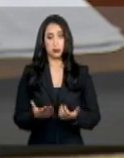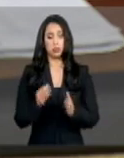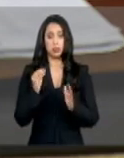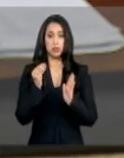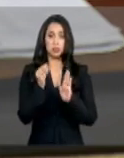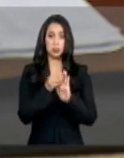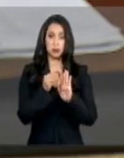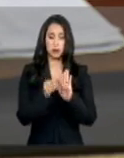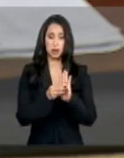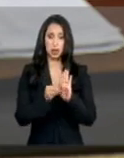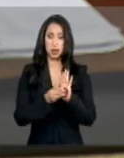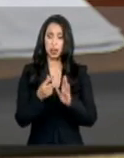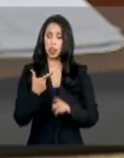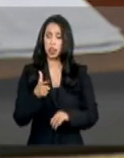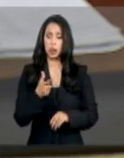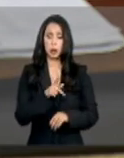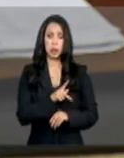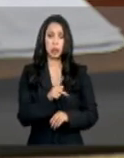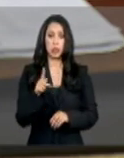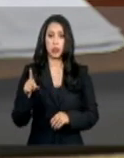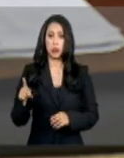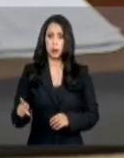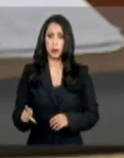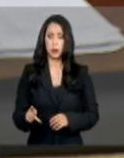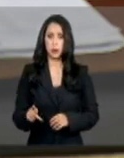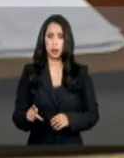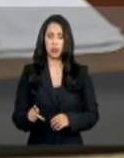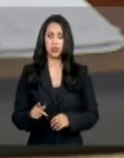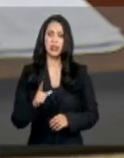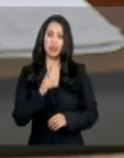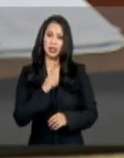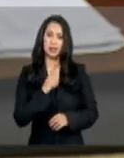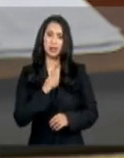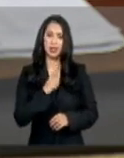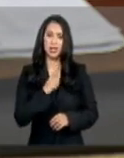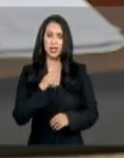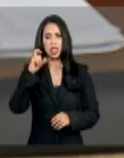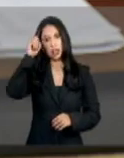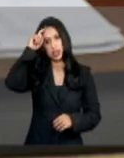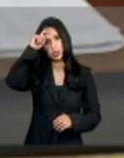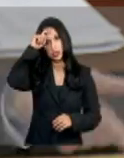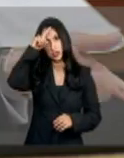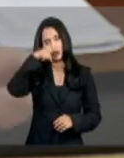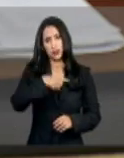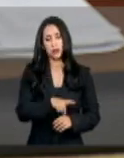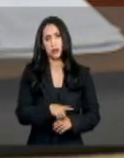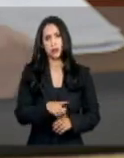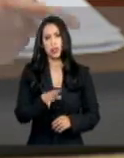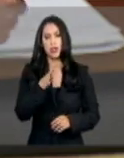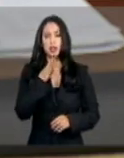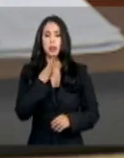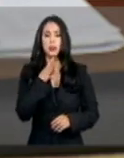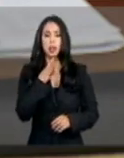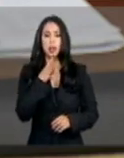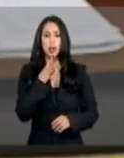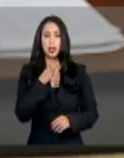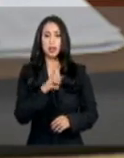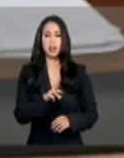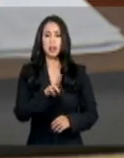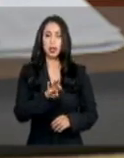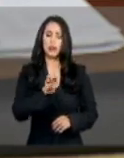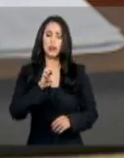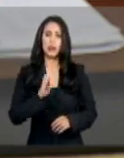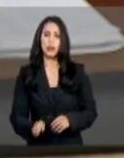não tem um presidente e teria até mesmo dificuldade para conhecer o recurso pela transgressão